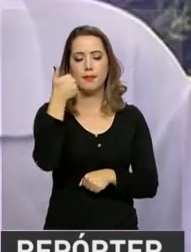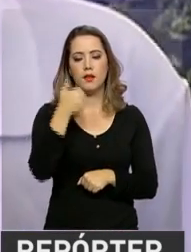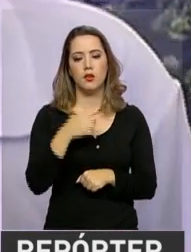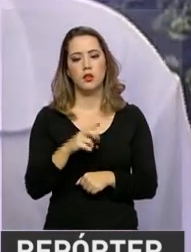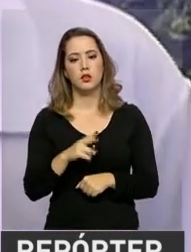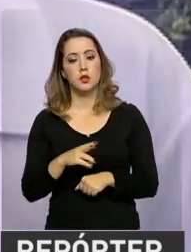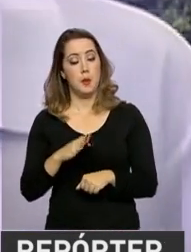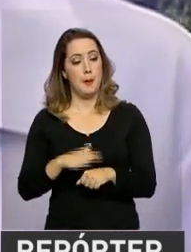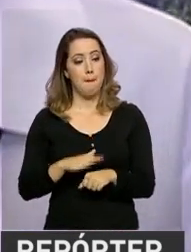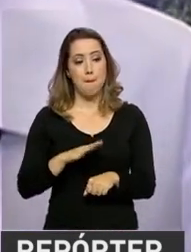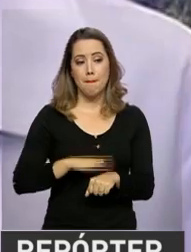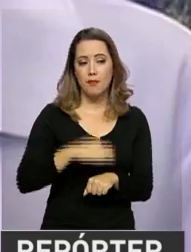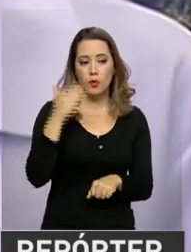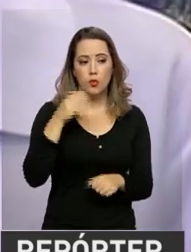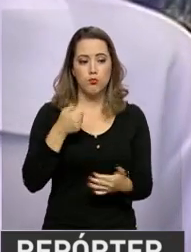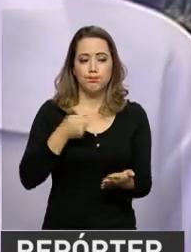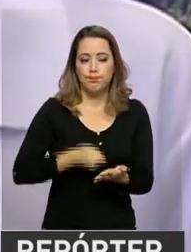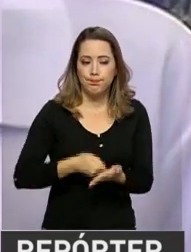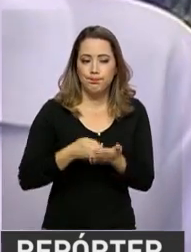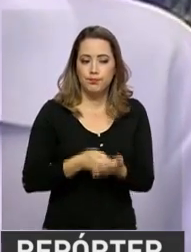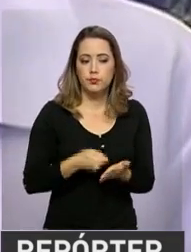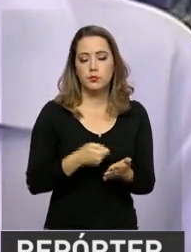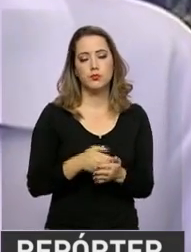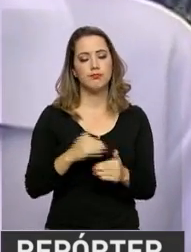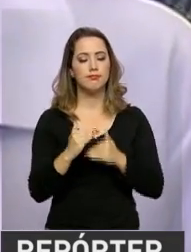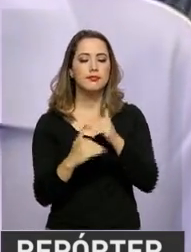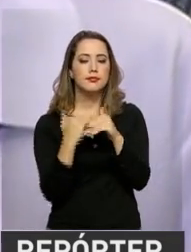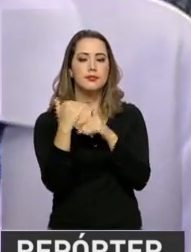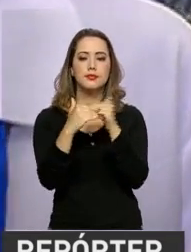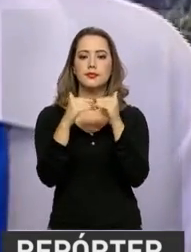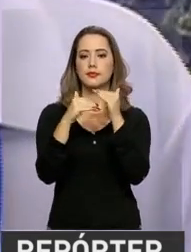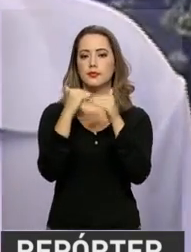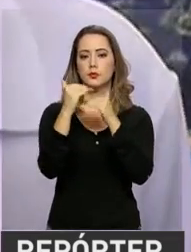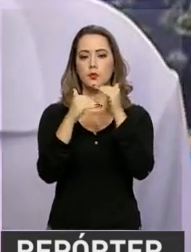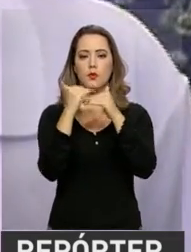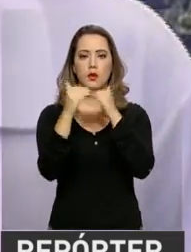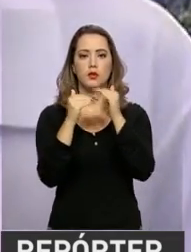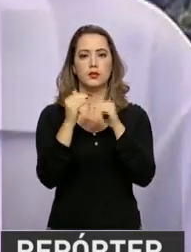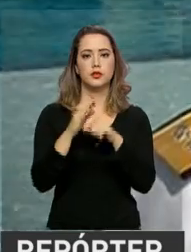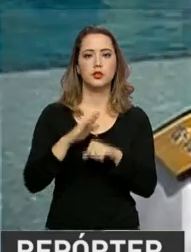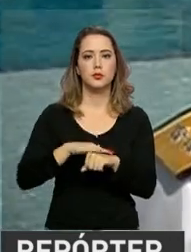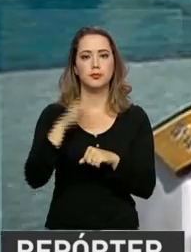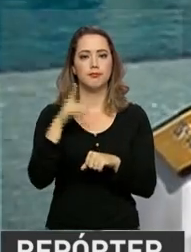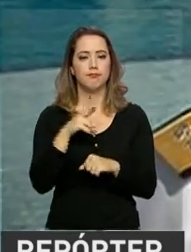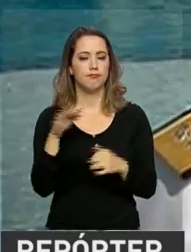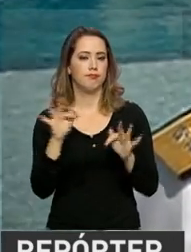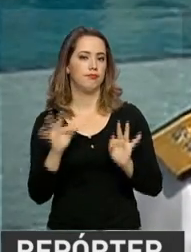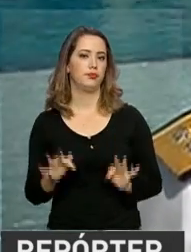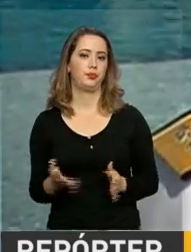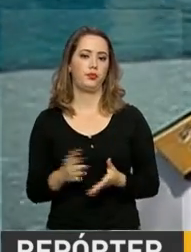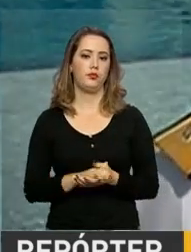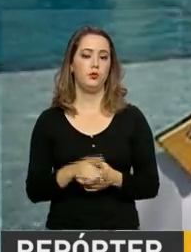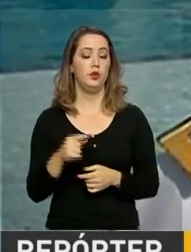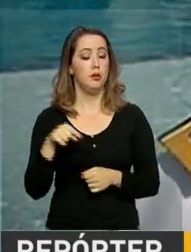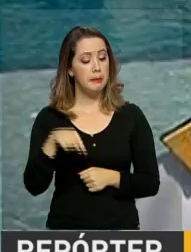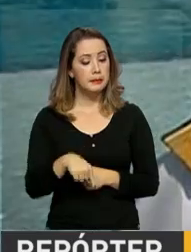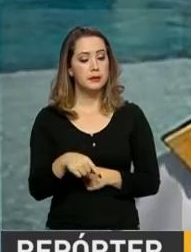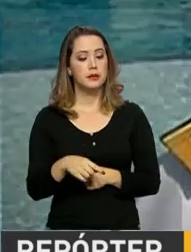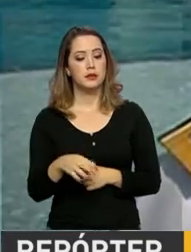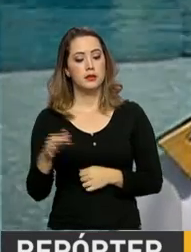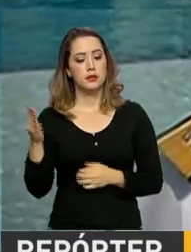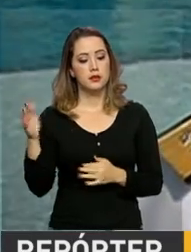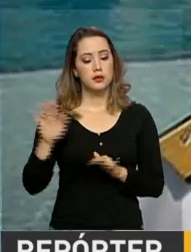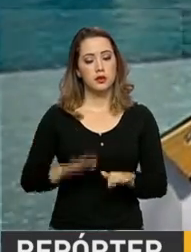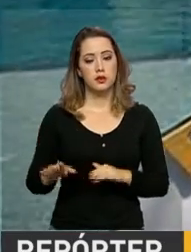com maior pressão e cada dia mais é muitas realizações aqui a criança que vem ela vê o grande